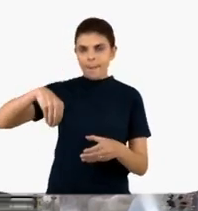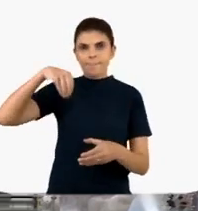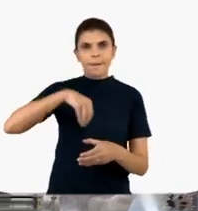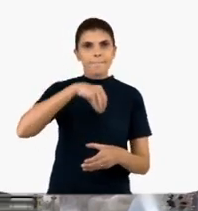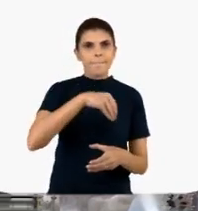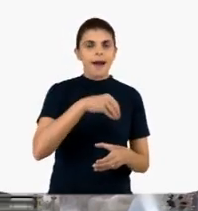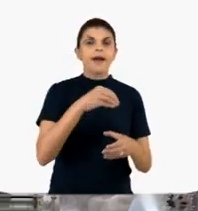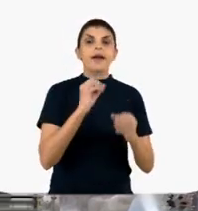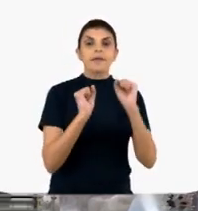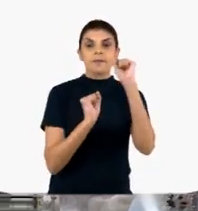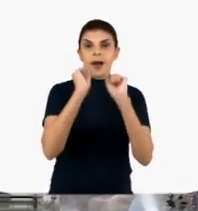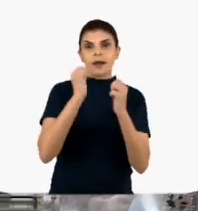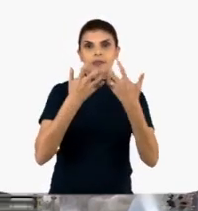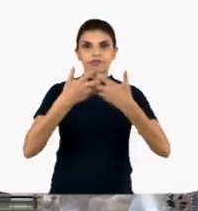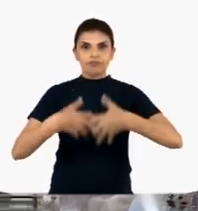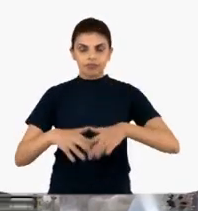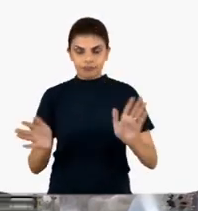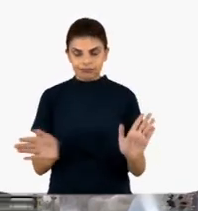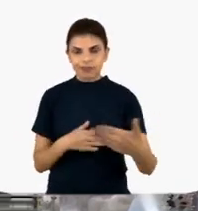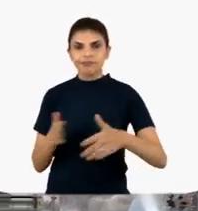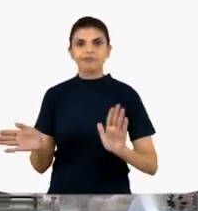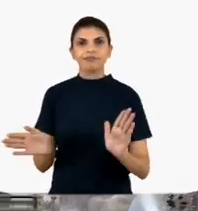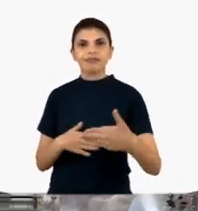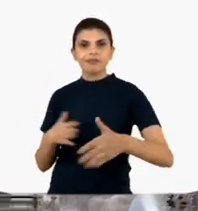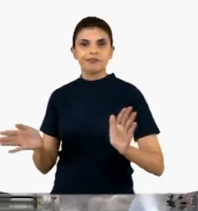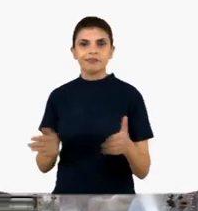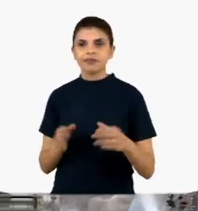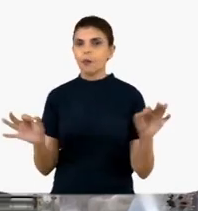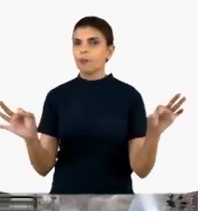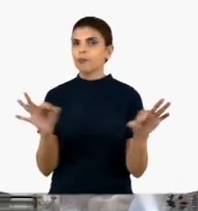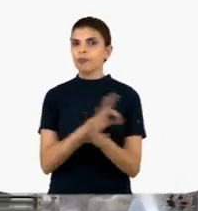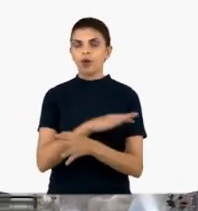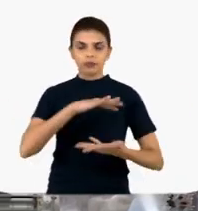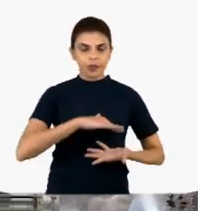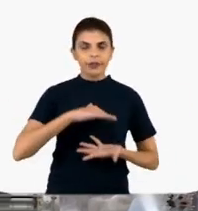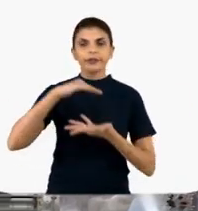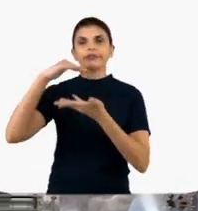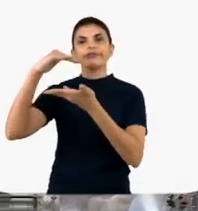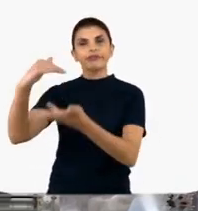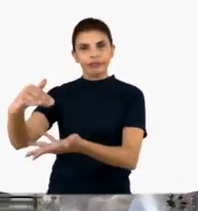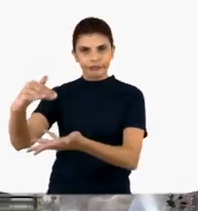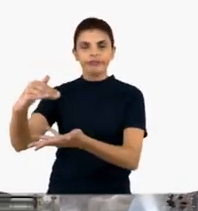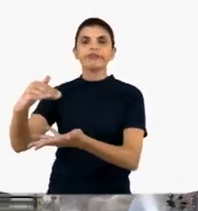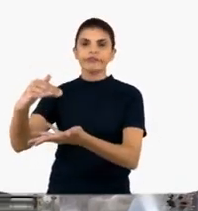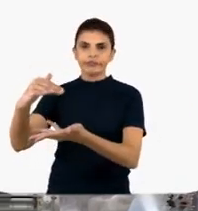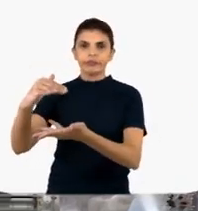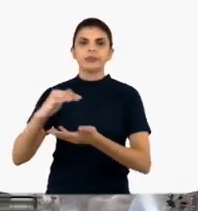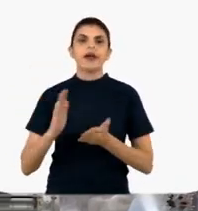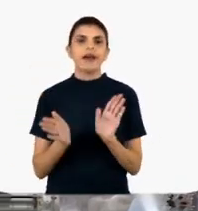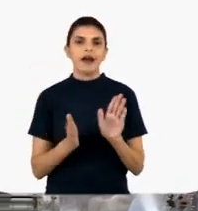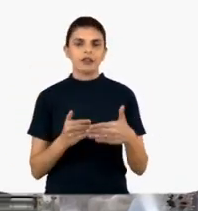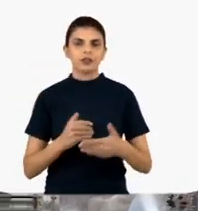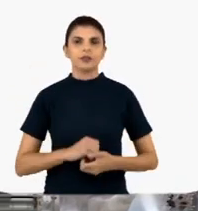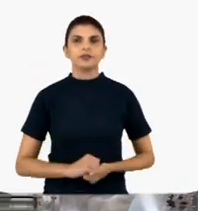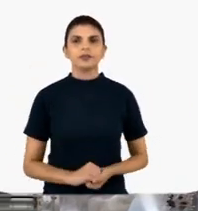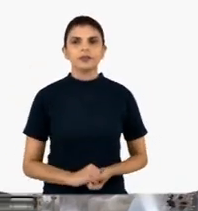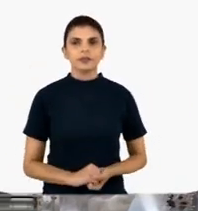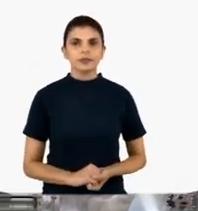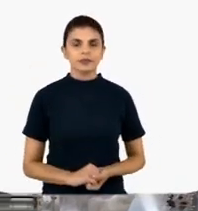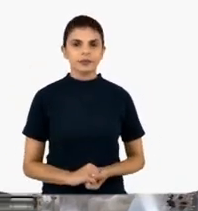feita com uma máquina, que é a embalagem. São as técnicas já para deixar prontinho o meu biofármaco dentro da sua caixinha.